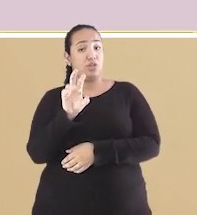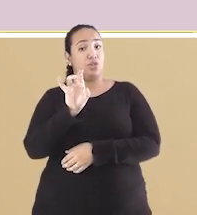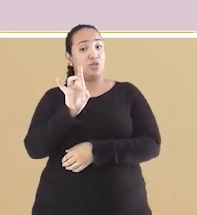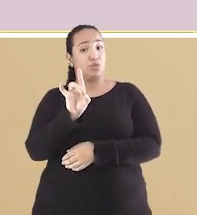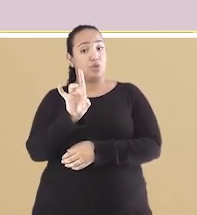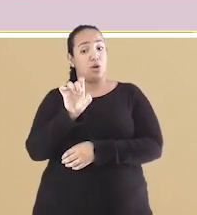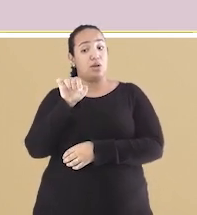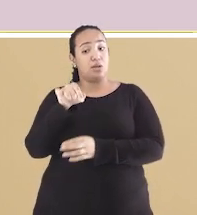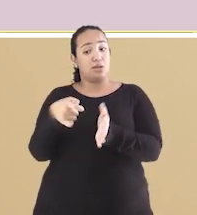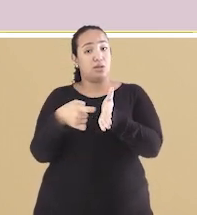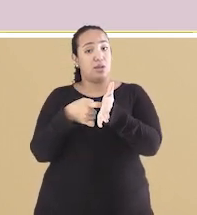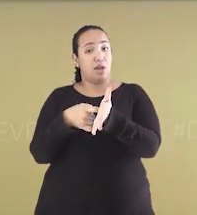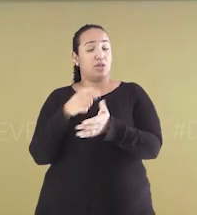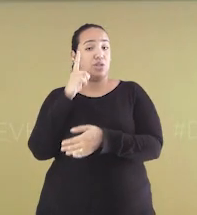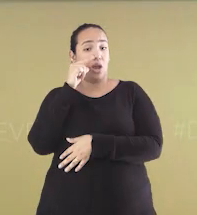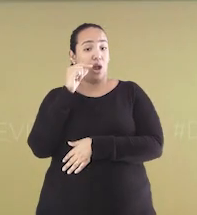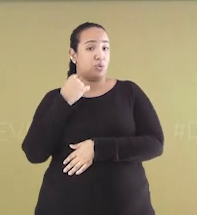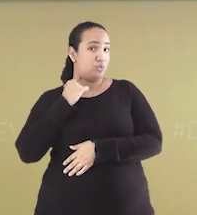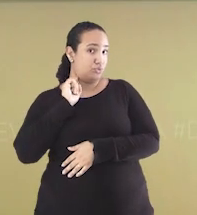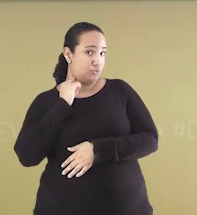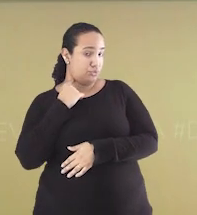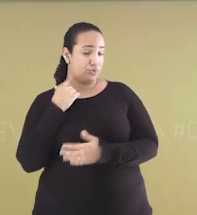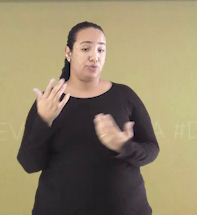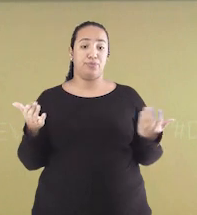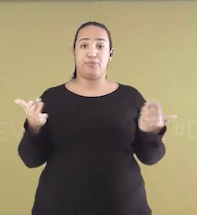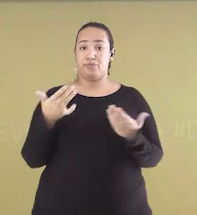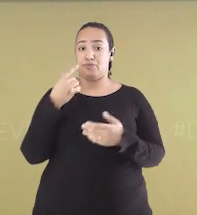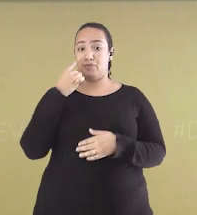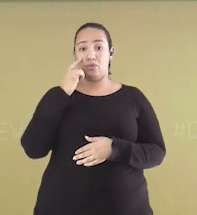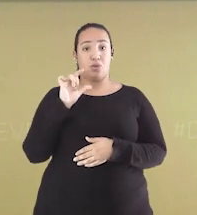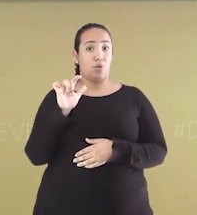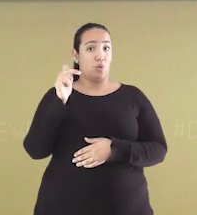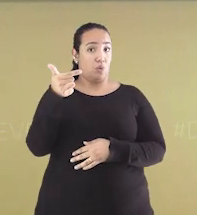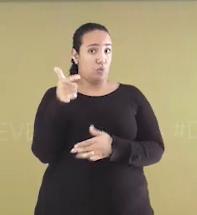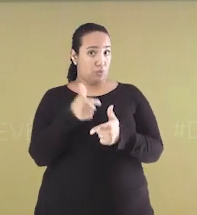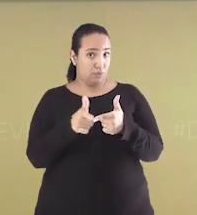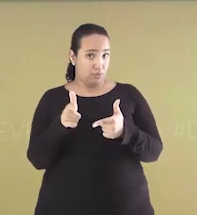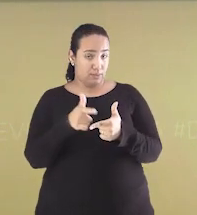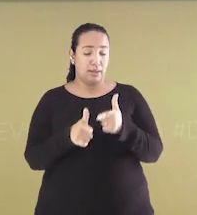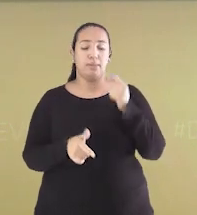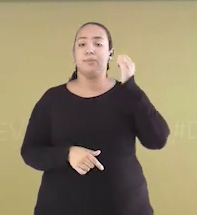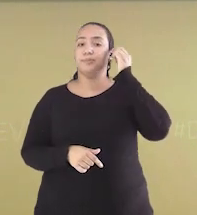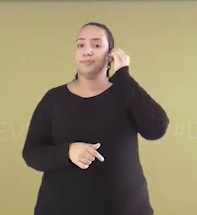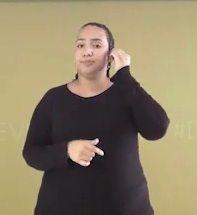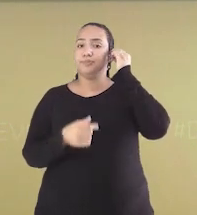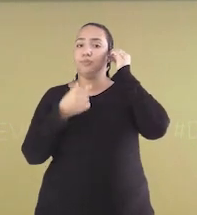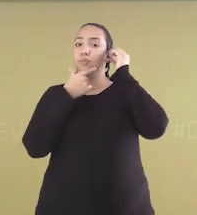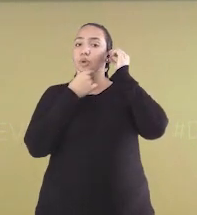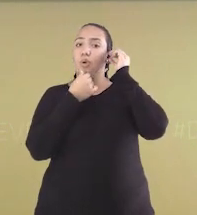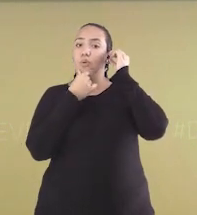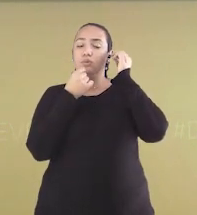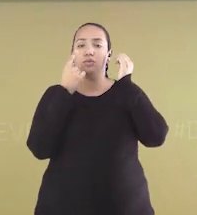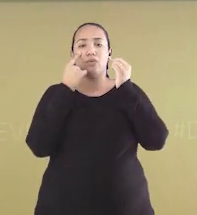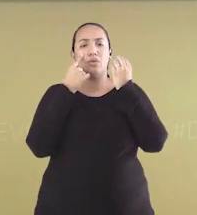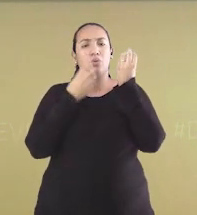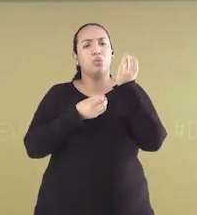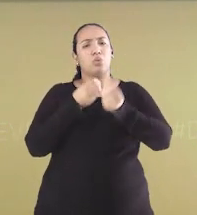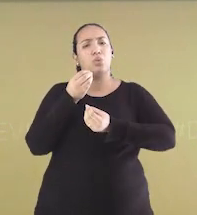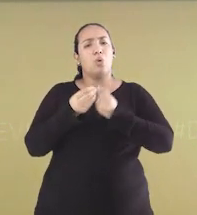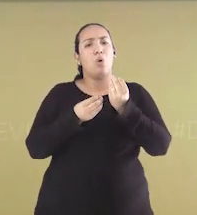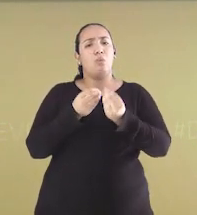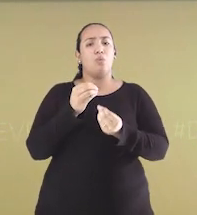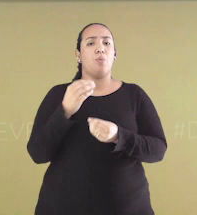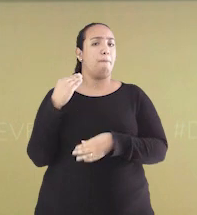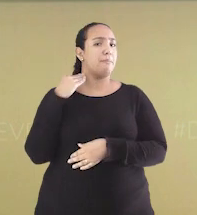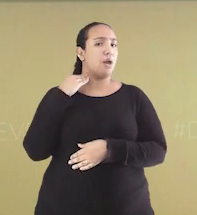pelo tratamento de esgoto. Agora vamos ver uma outra situação. Júlio estava vendo o demonstrativo da